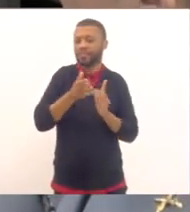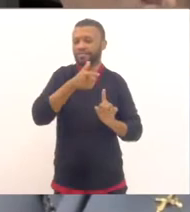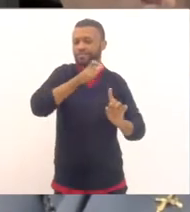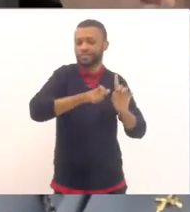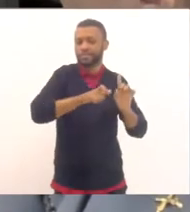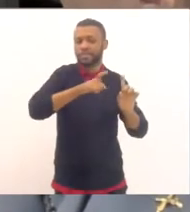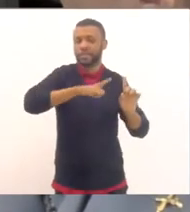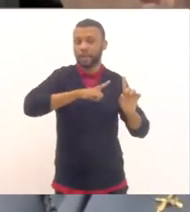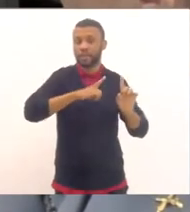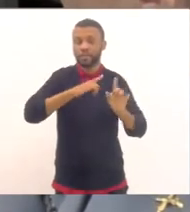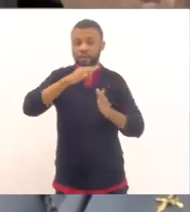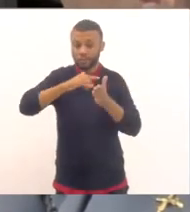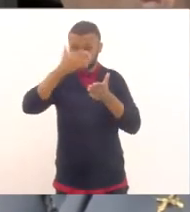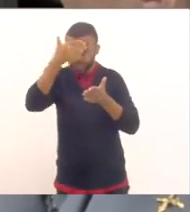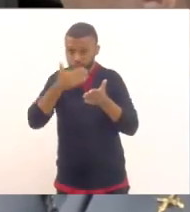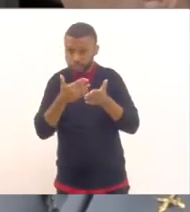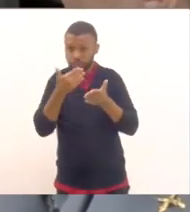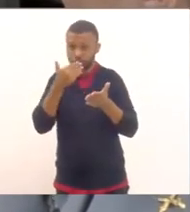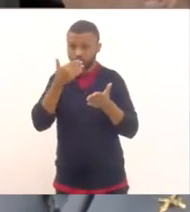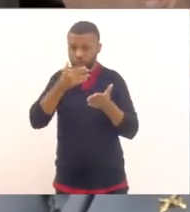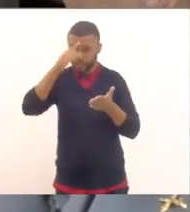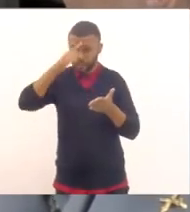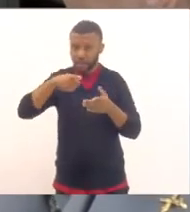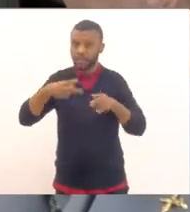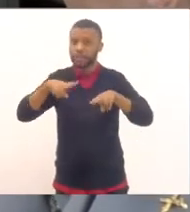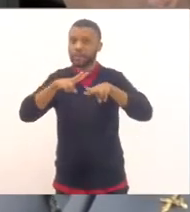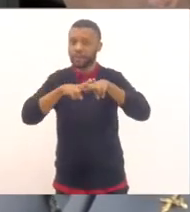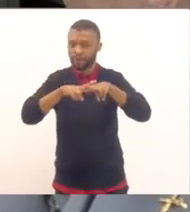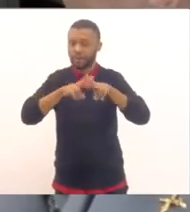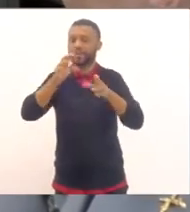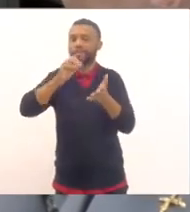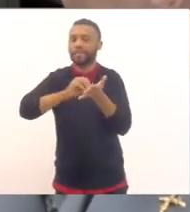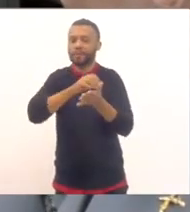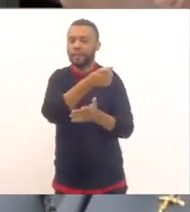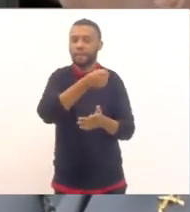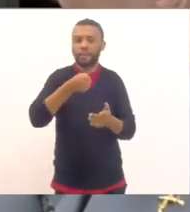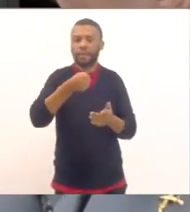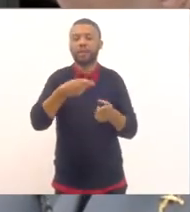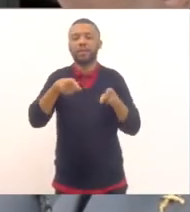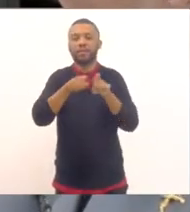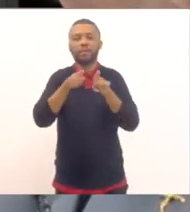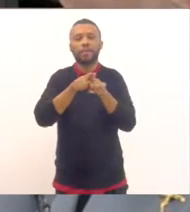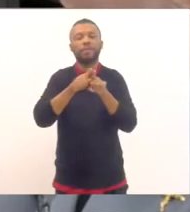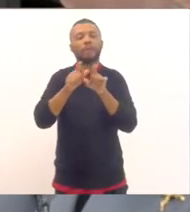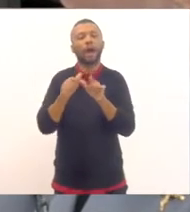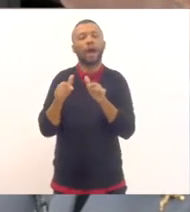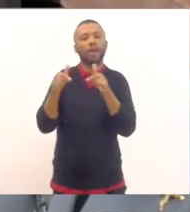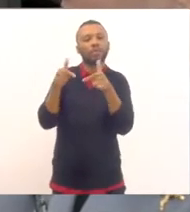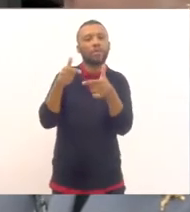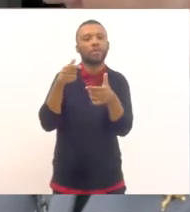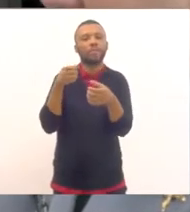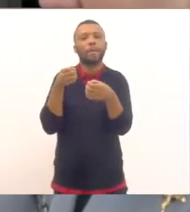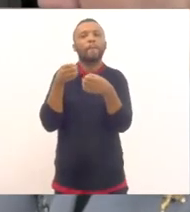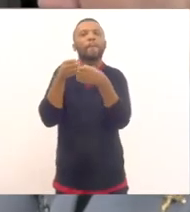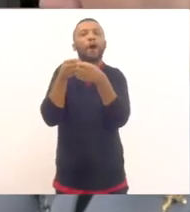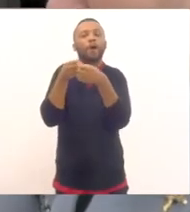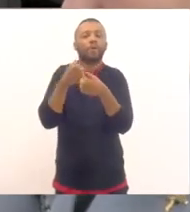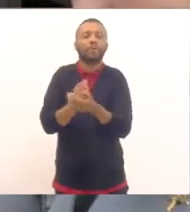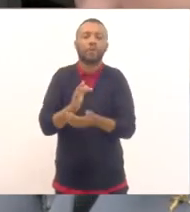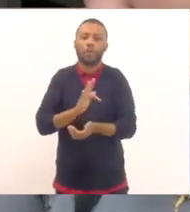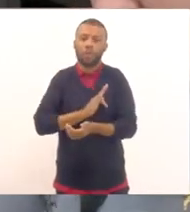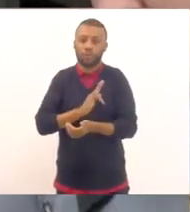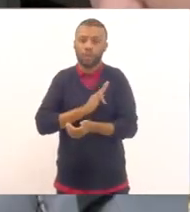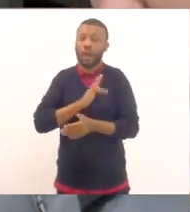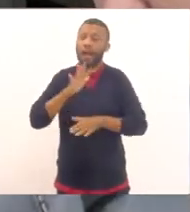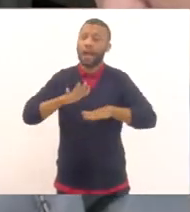aberto é outra outra linha de ação também foi abordagem de proximidade ou de policial militar em que ela